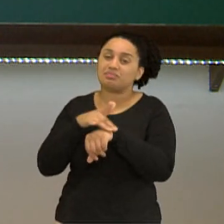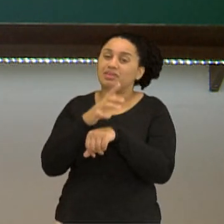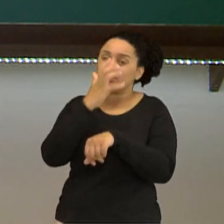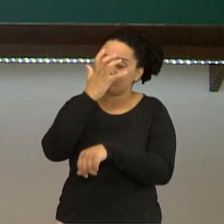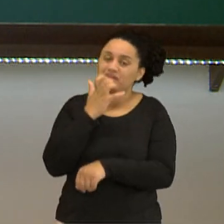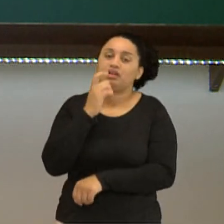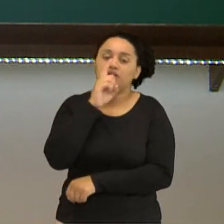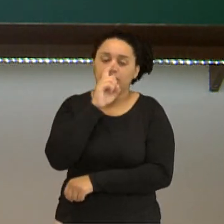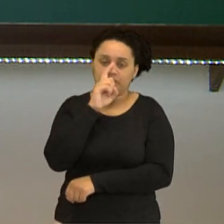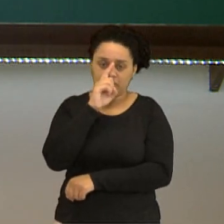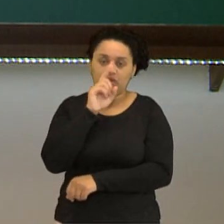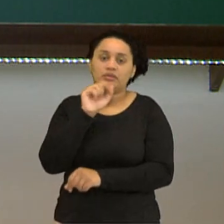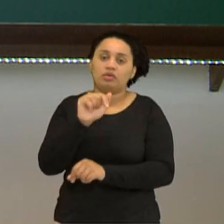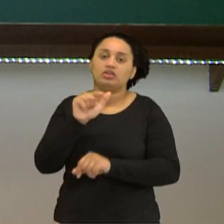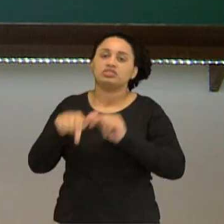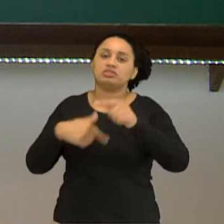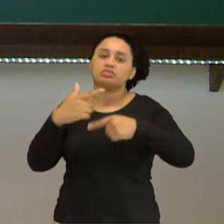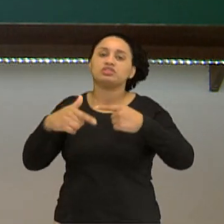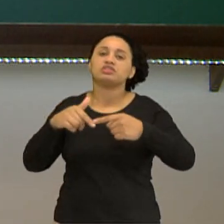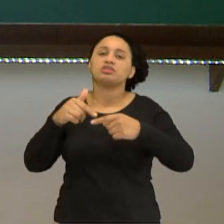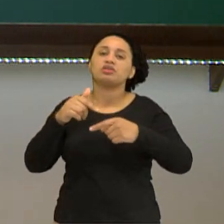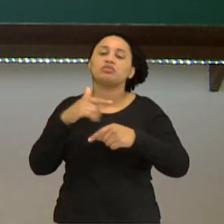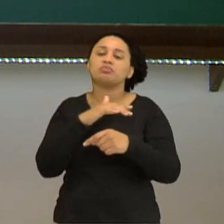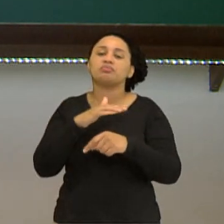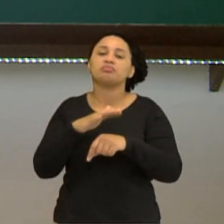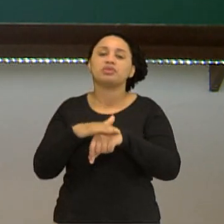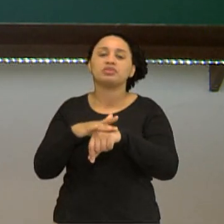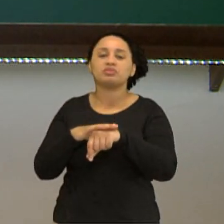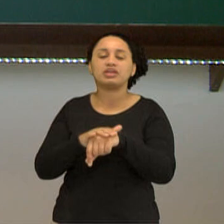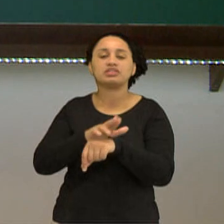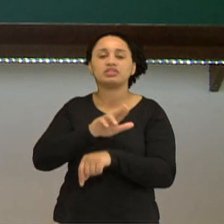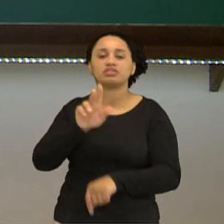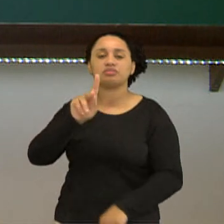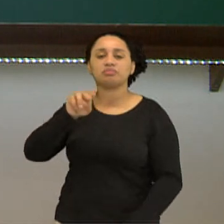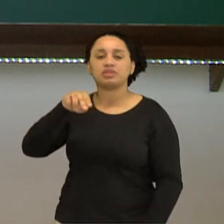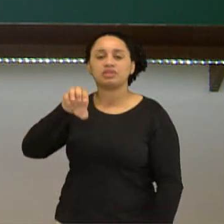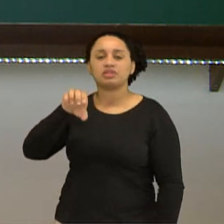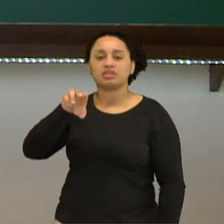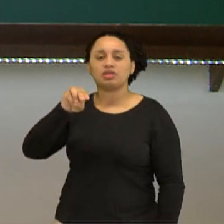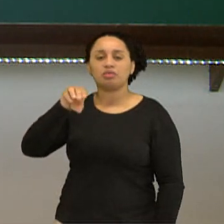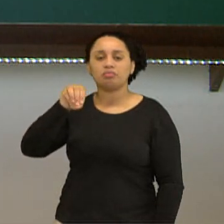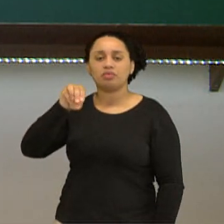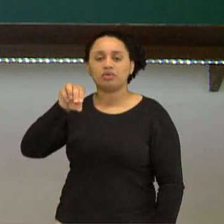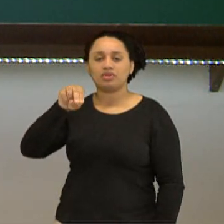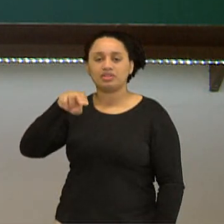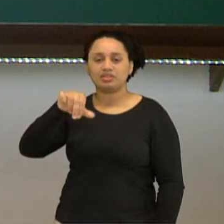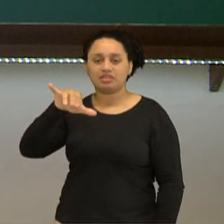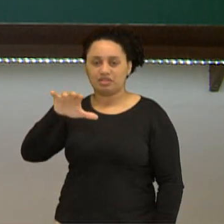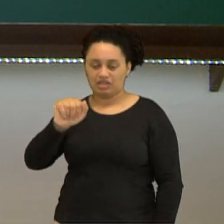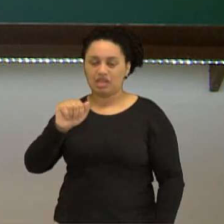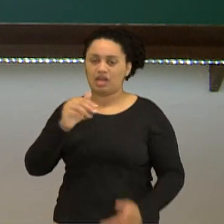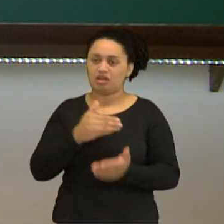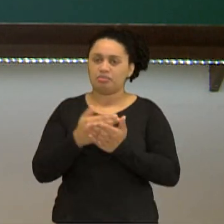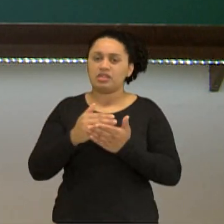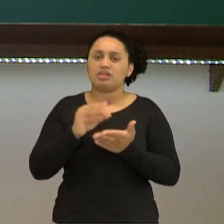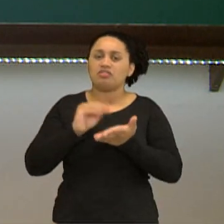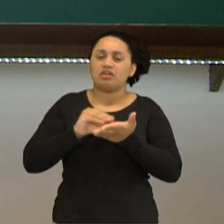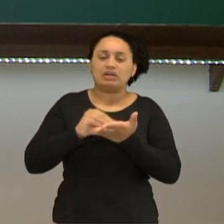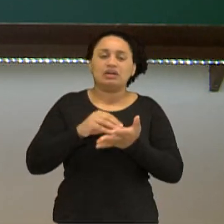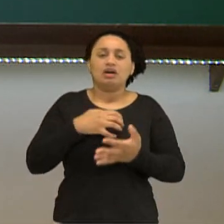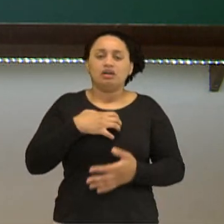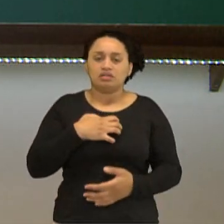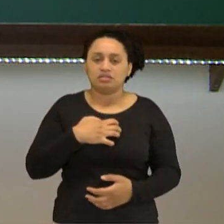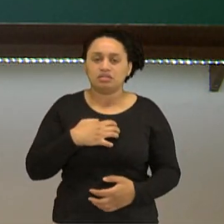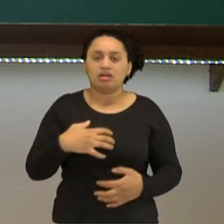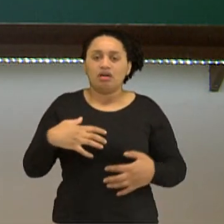evoluir, por exemplo, para uma pneumonia, um pneumotórax, que é quando a pessoa começou com uma restrição respiratória e aquilo ali virou